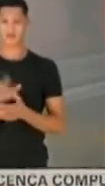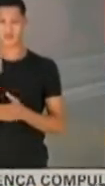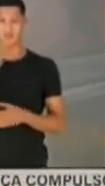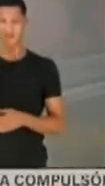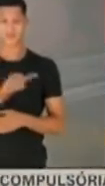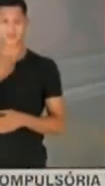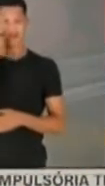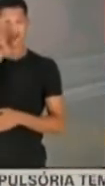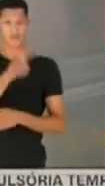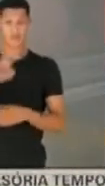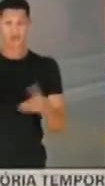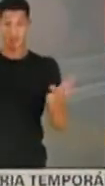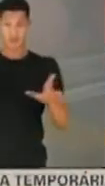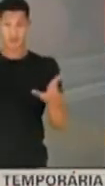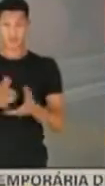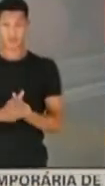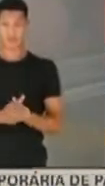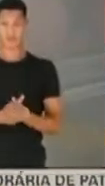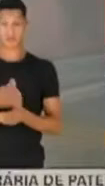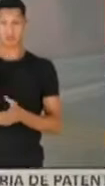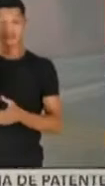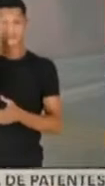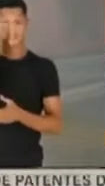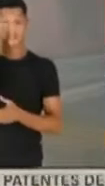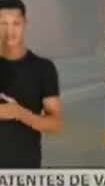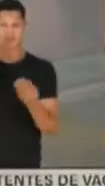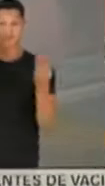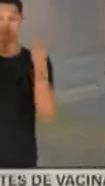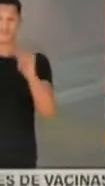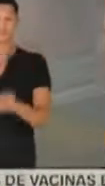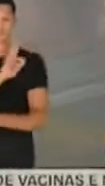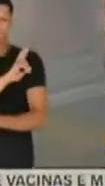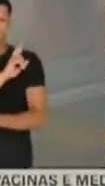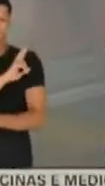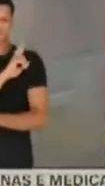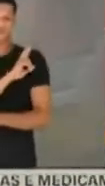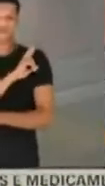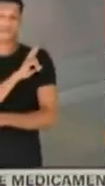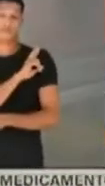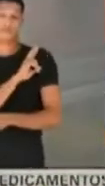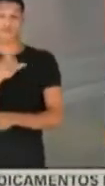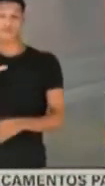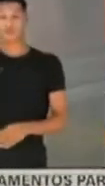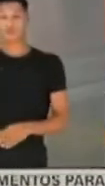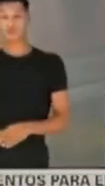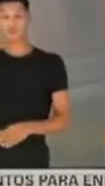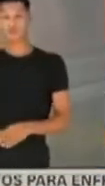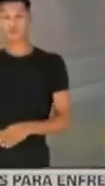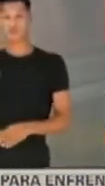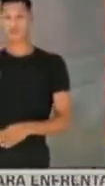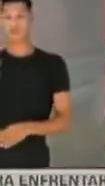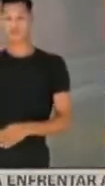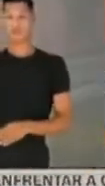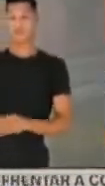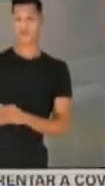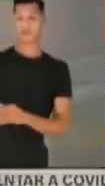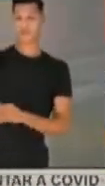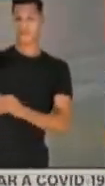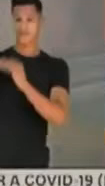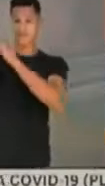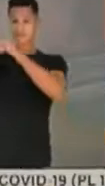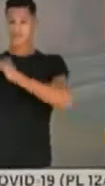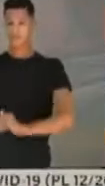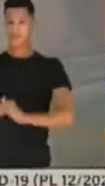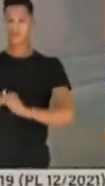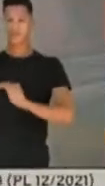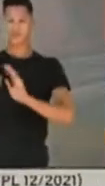aqui hoje? Uma tentativa de colocar a responsabilidade nos coronéis, na parte de baixo, retirar